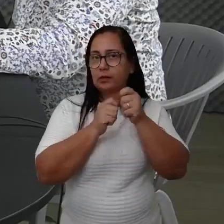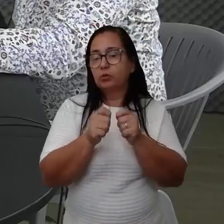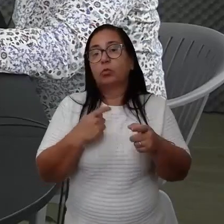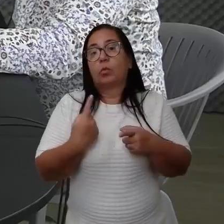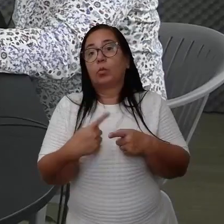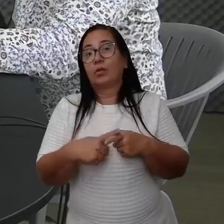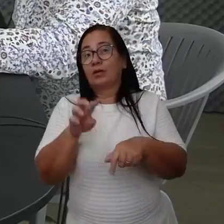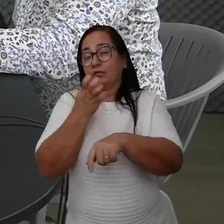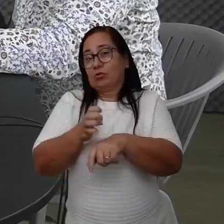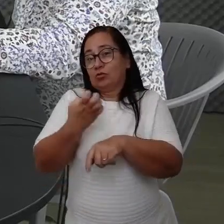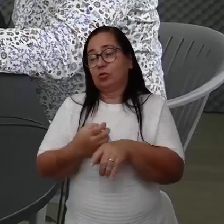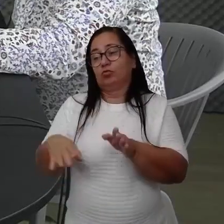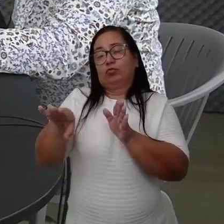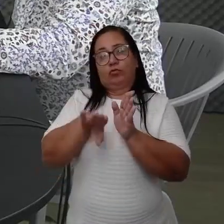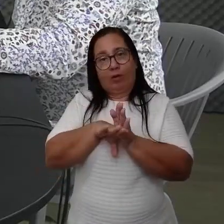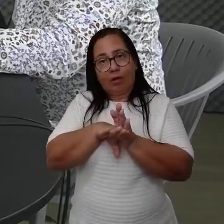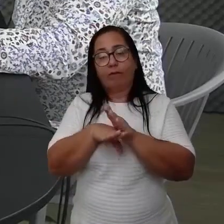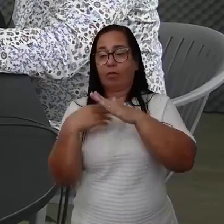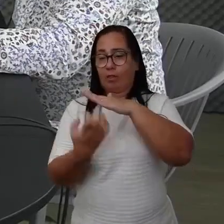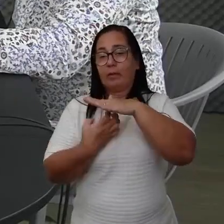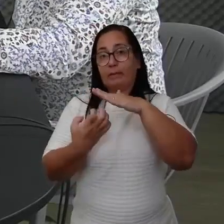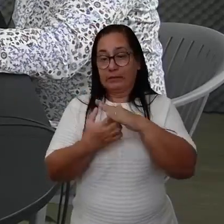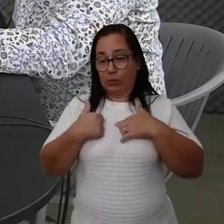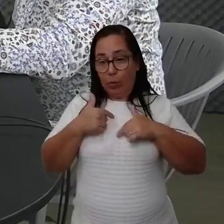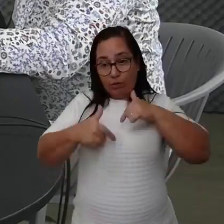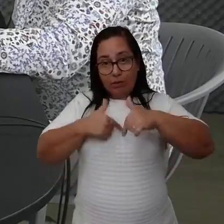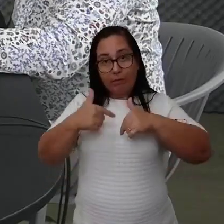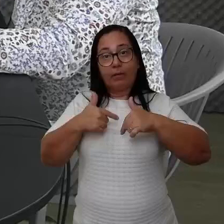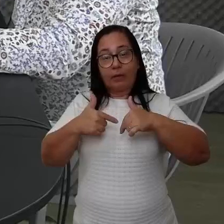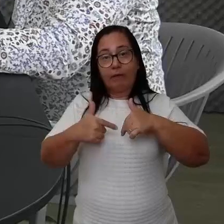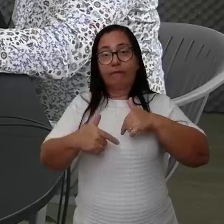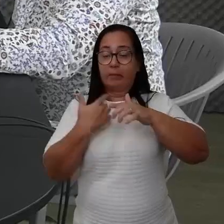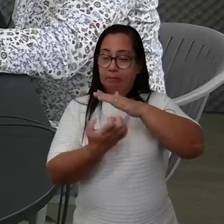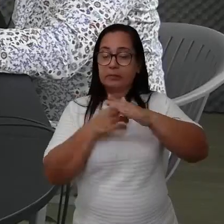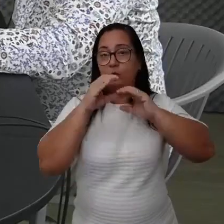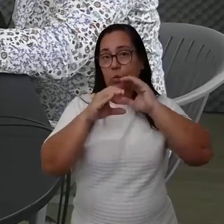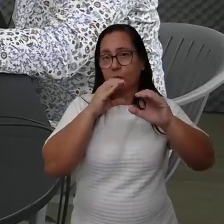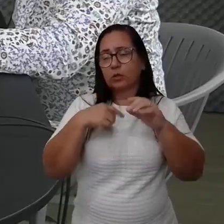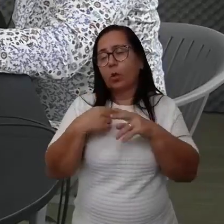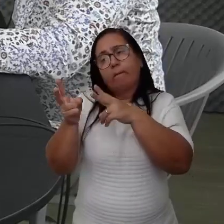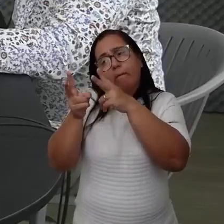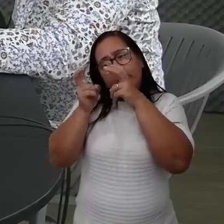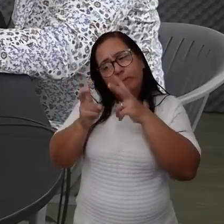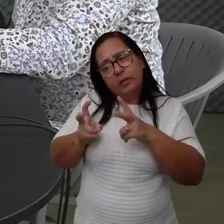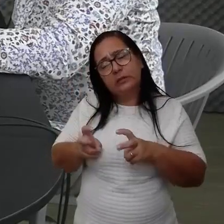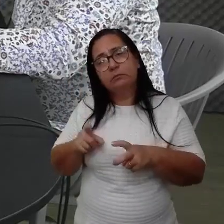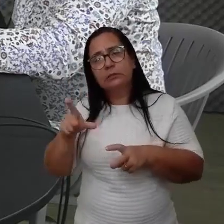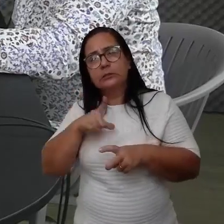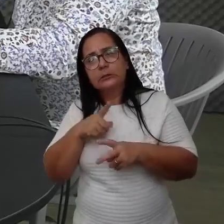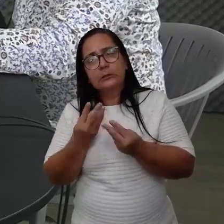os estagiários que chegavam nas empresas onde eu trabalhava, as empresas de comunicação, eu percebia que havia uma